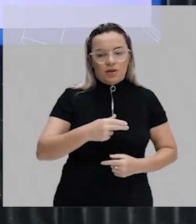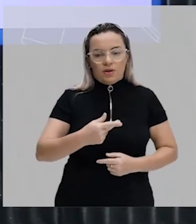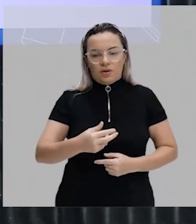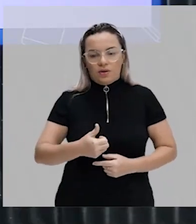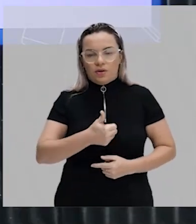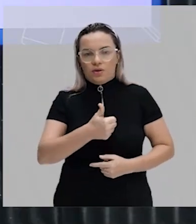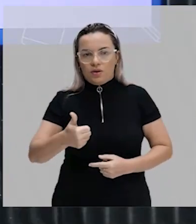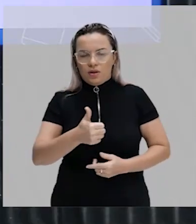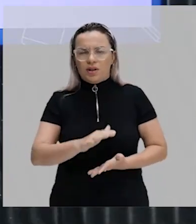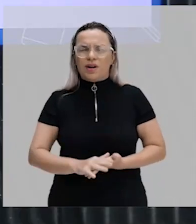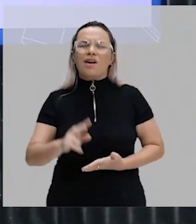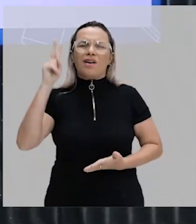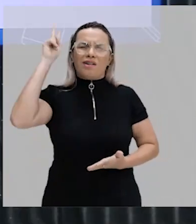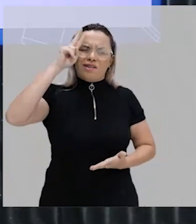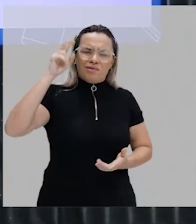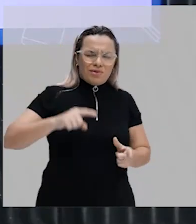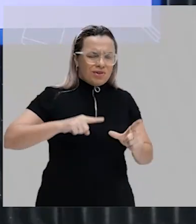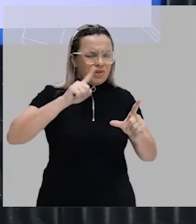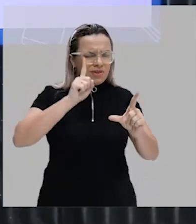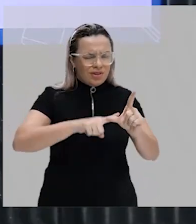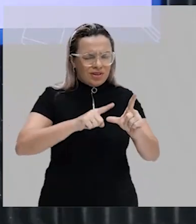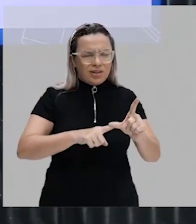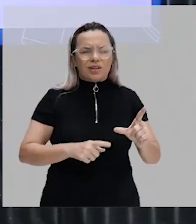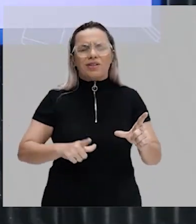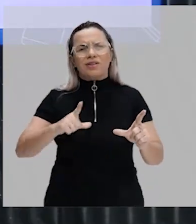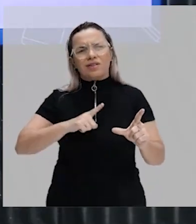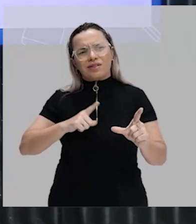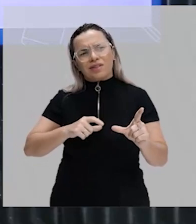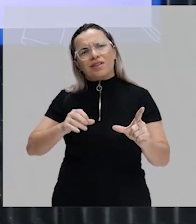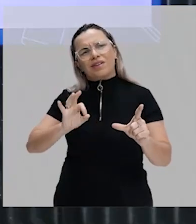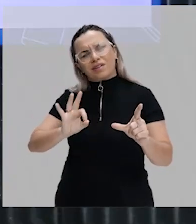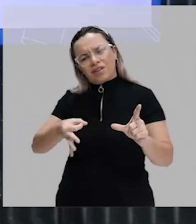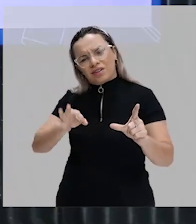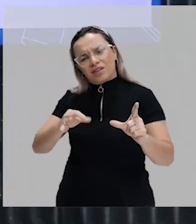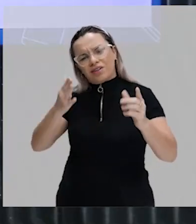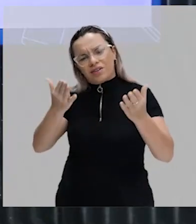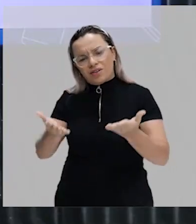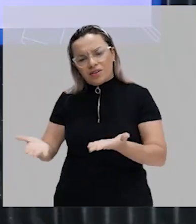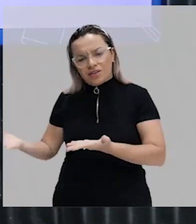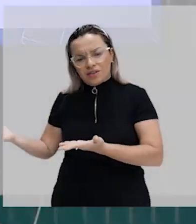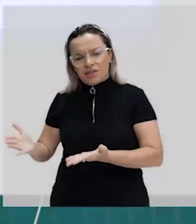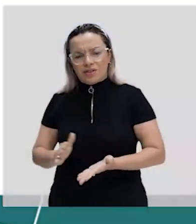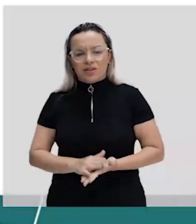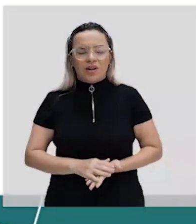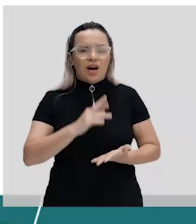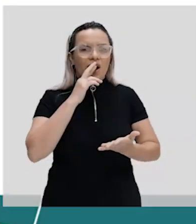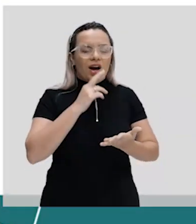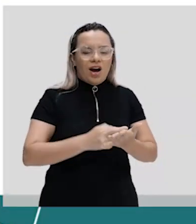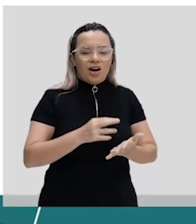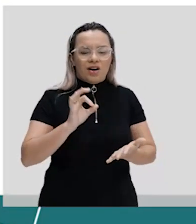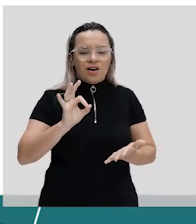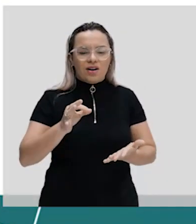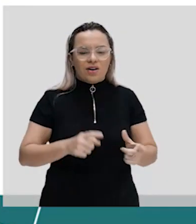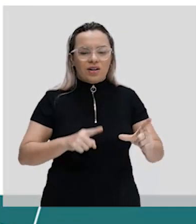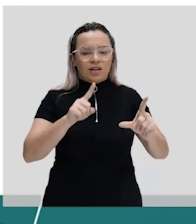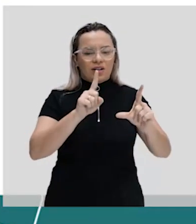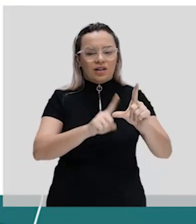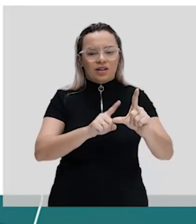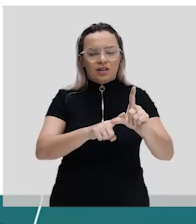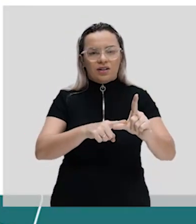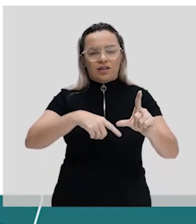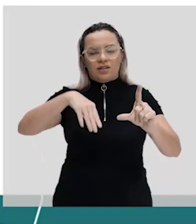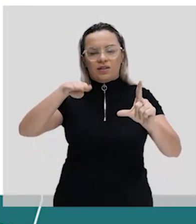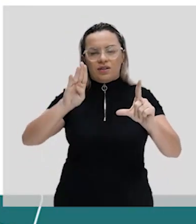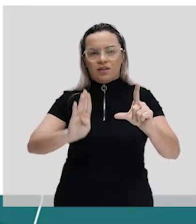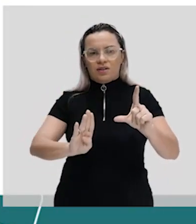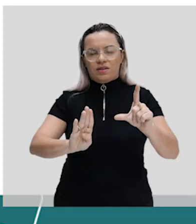opções? Nós tínhamos justamente uma delas com essa informação aqui, que é justamente o nosso gabarito. E esse gabarito está em qual letra?